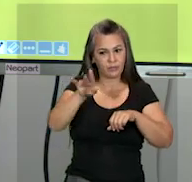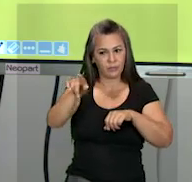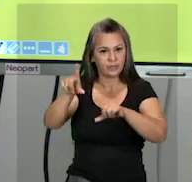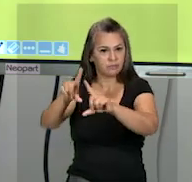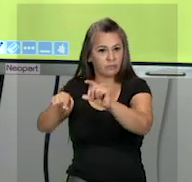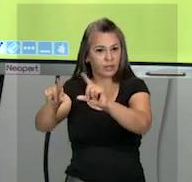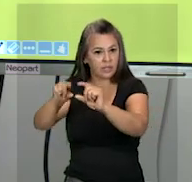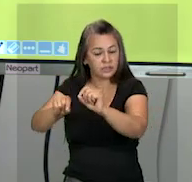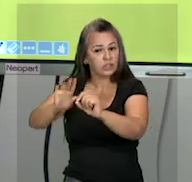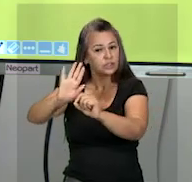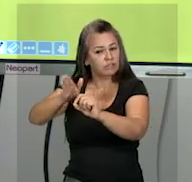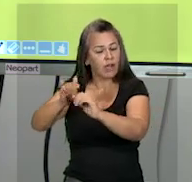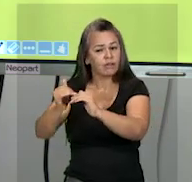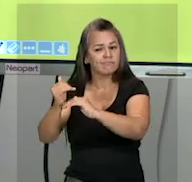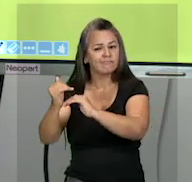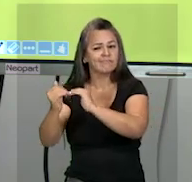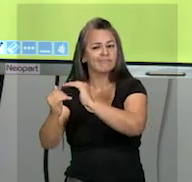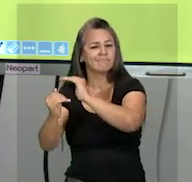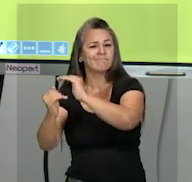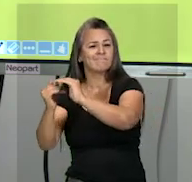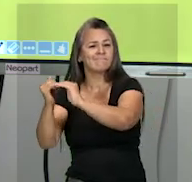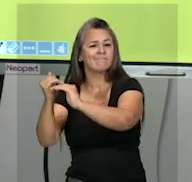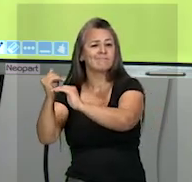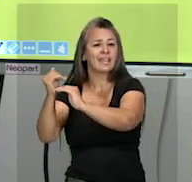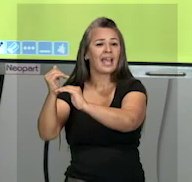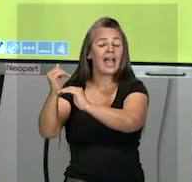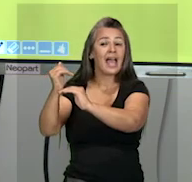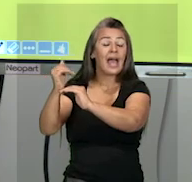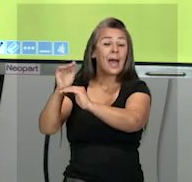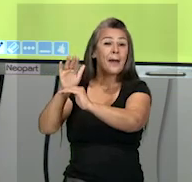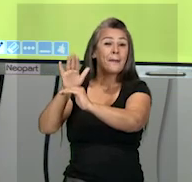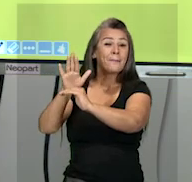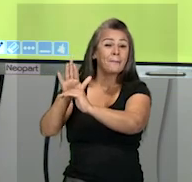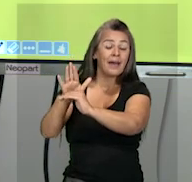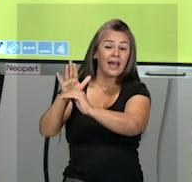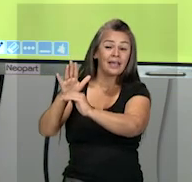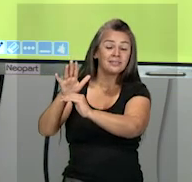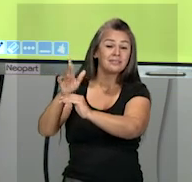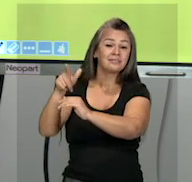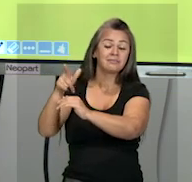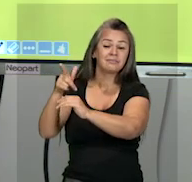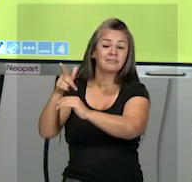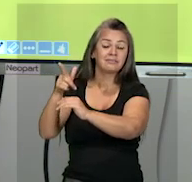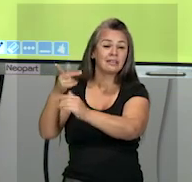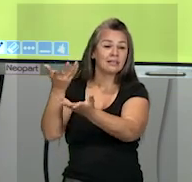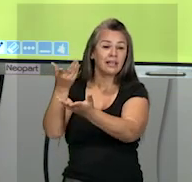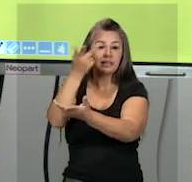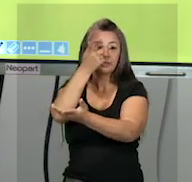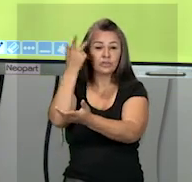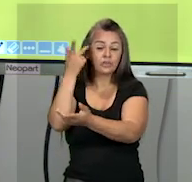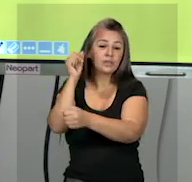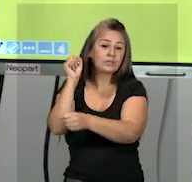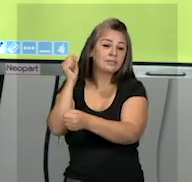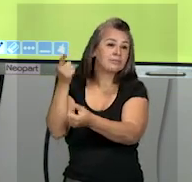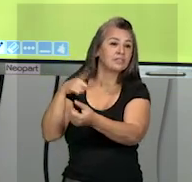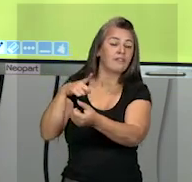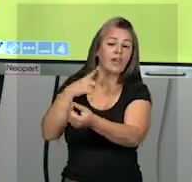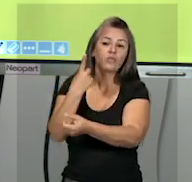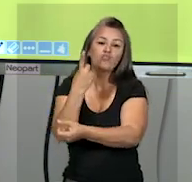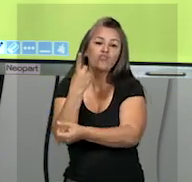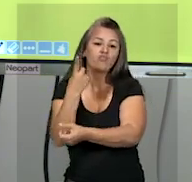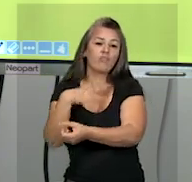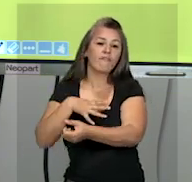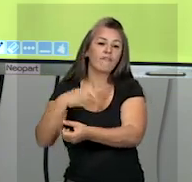Japão, e a partir disso eles começaram a reduzir muito a natalidade, não de forma forçada, naturalmente as pessoas começaram a reduzir